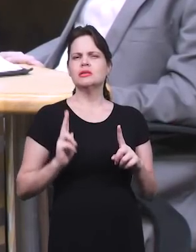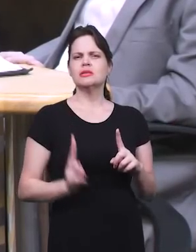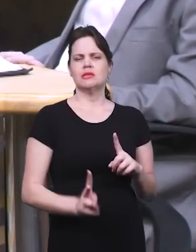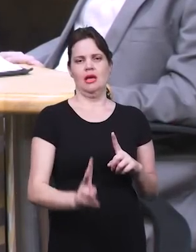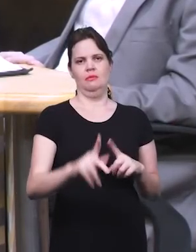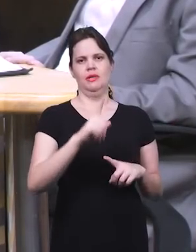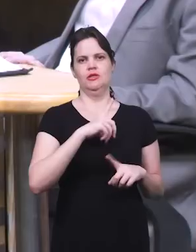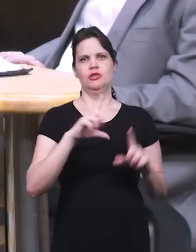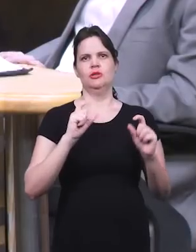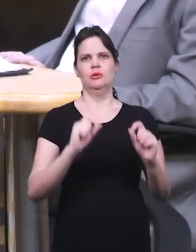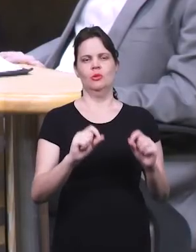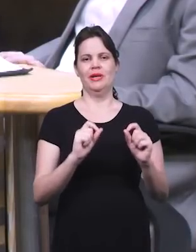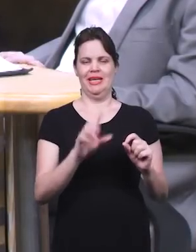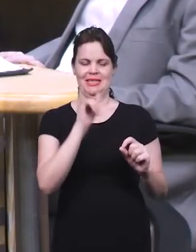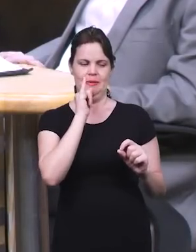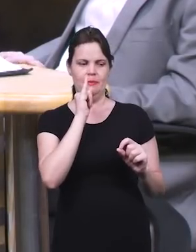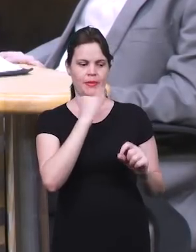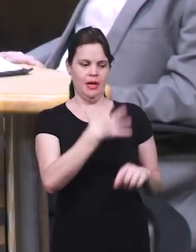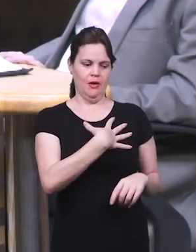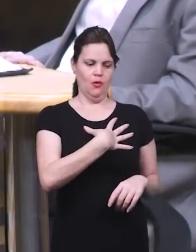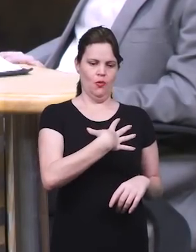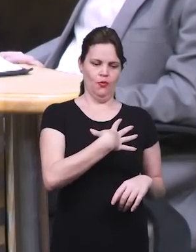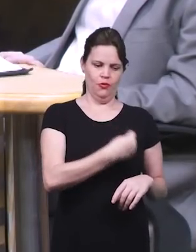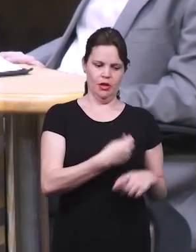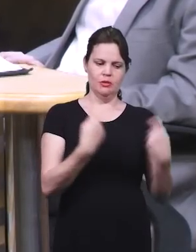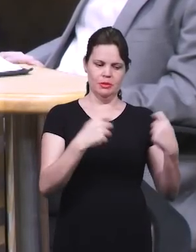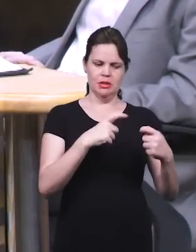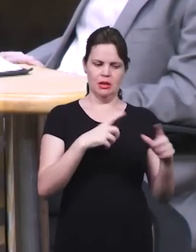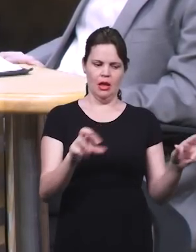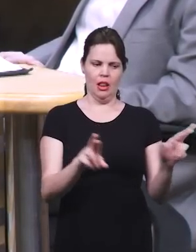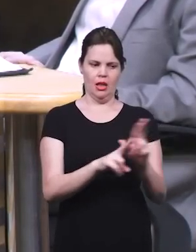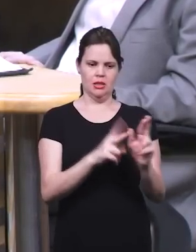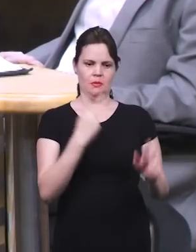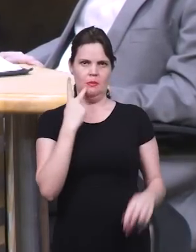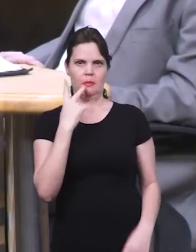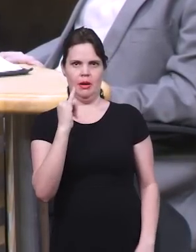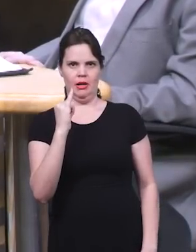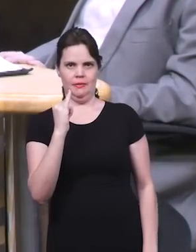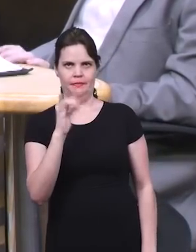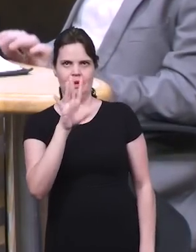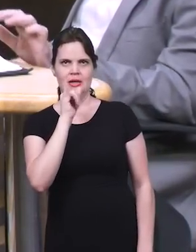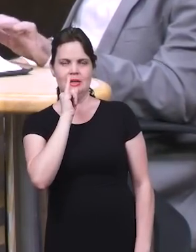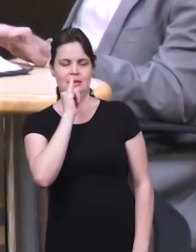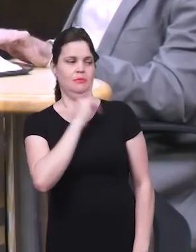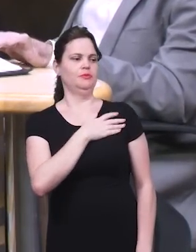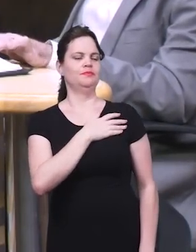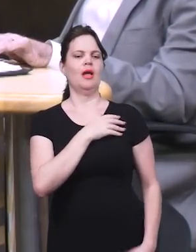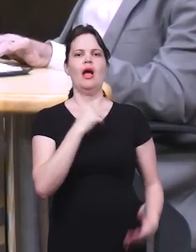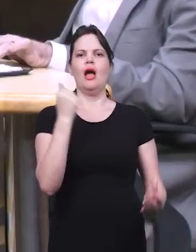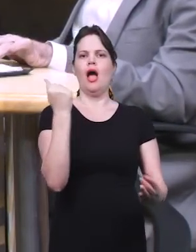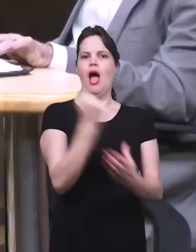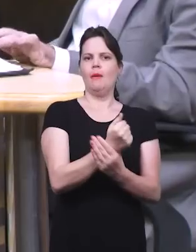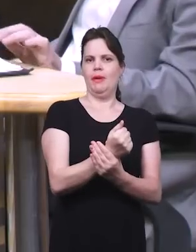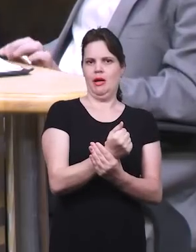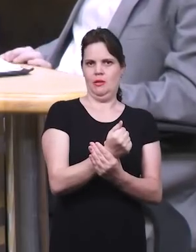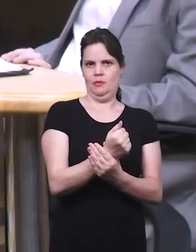se fazia uma associação do filho em relação ao seu pai. Quer dizer, Abraão, filho de Terá,